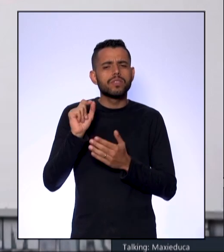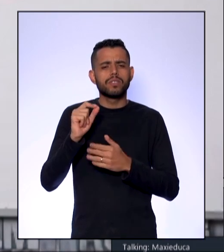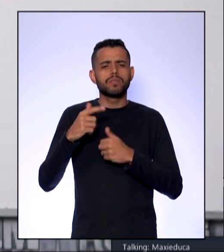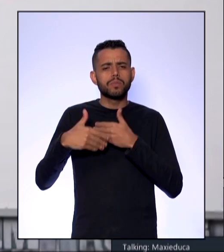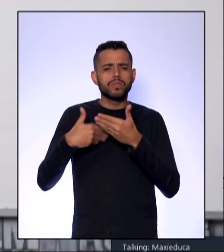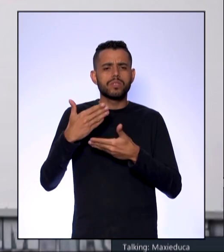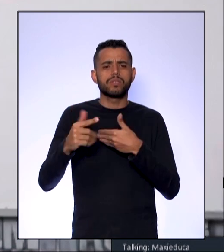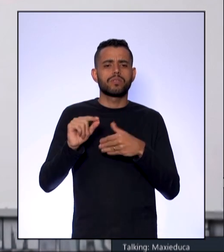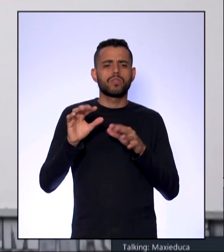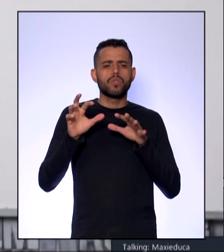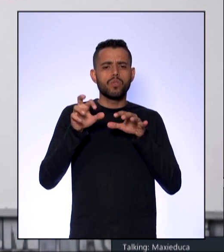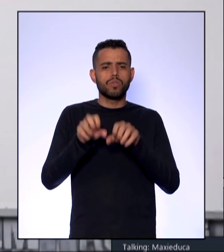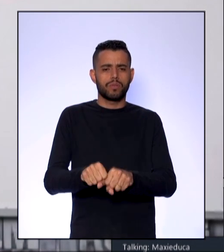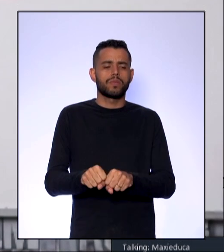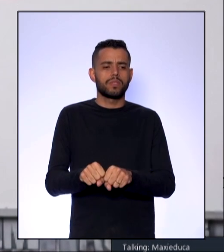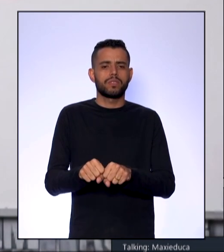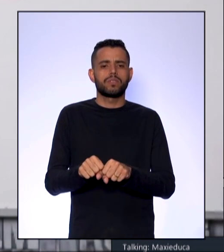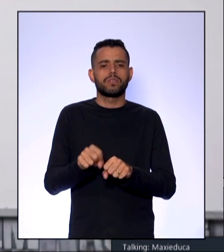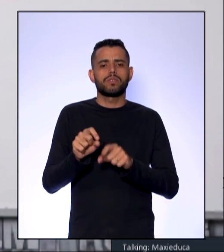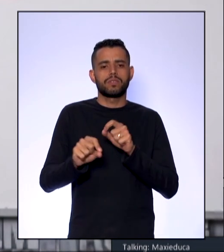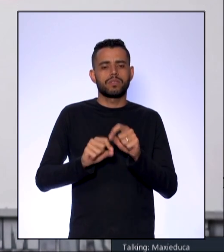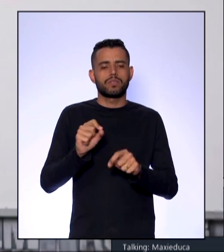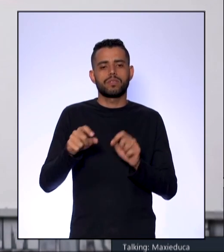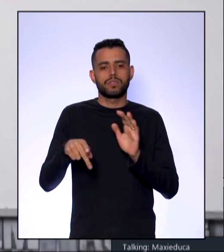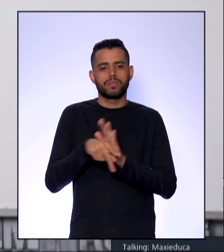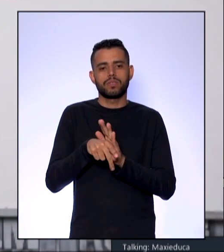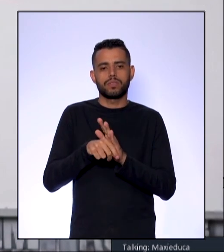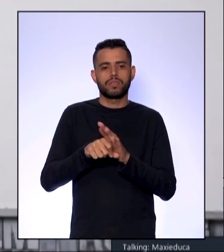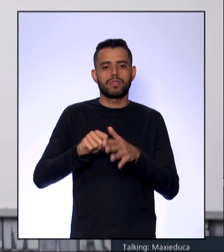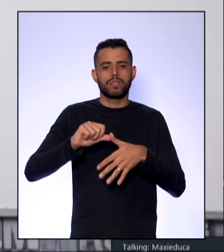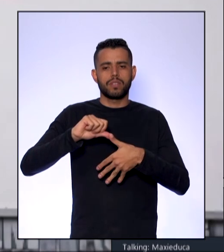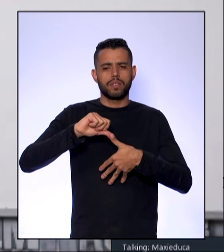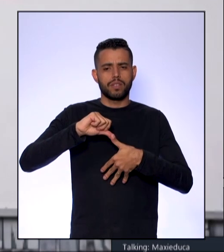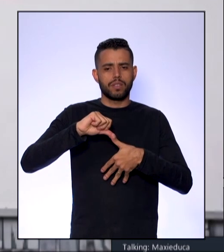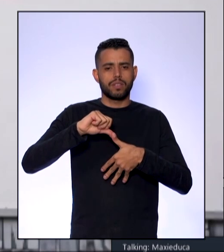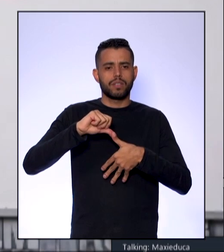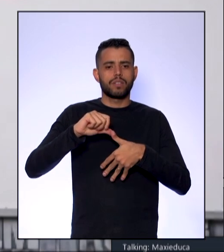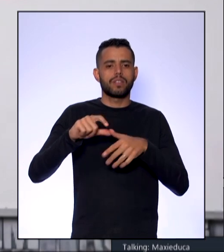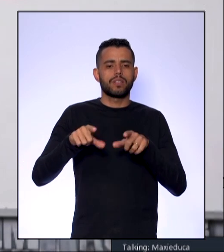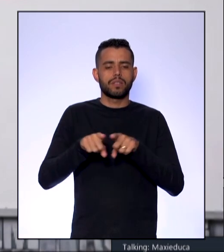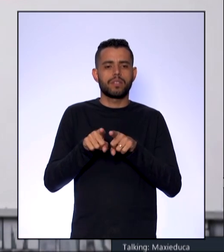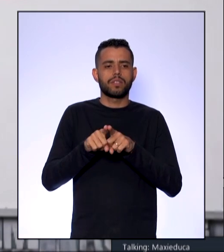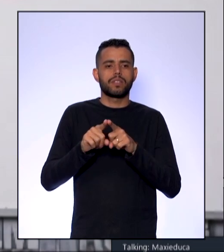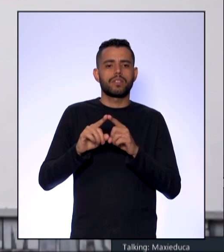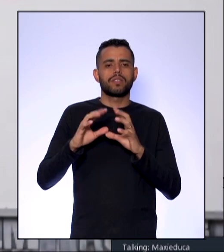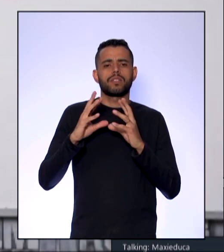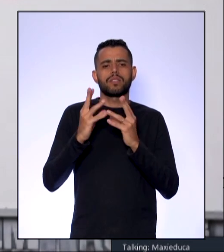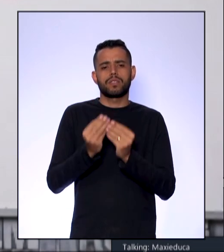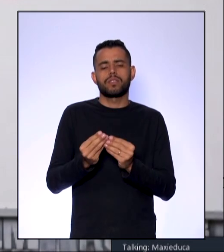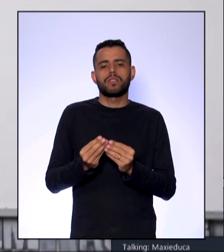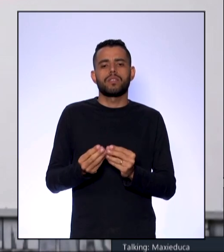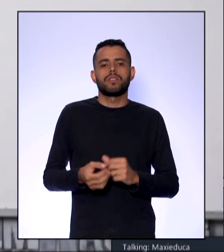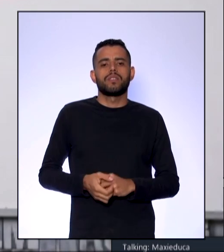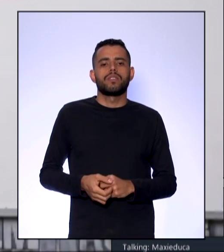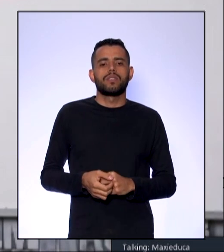de ocupação da América Latina e da América em totalidade. Mas aí eu preciso